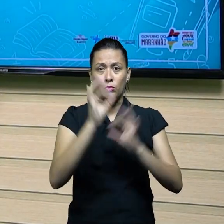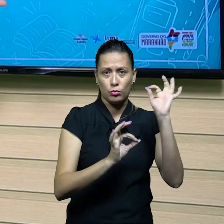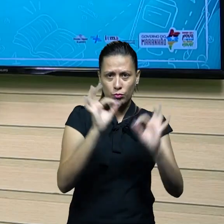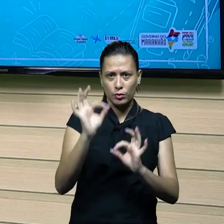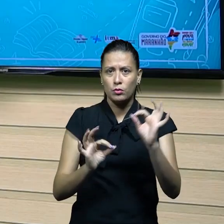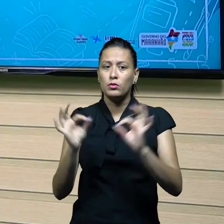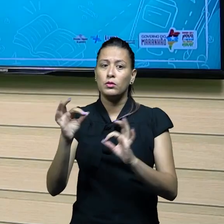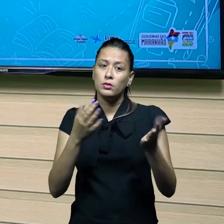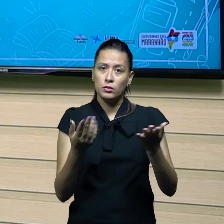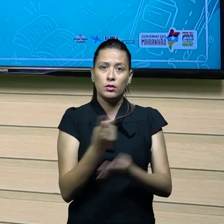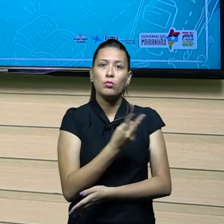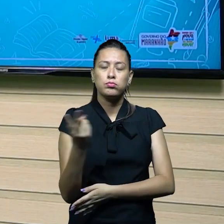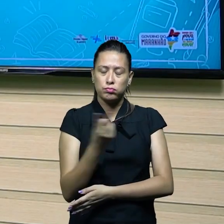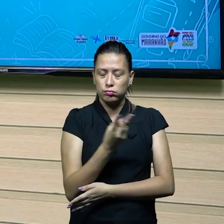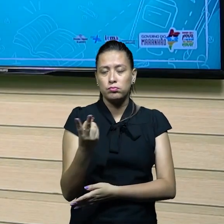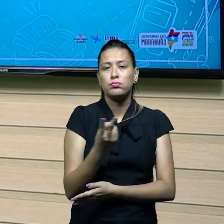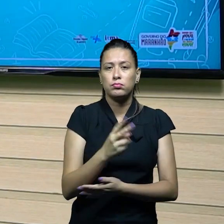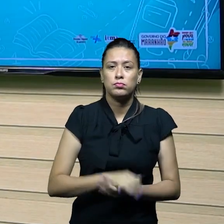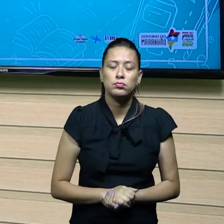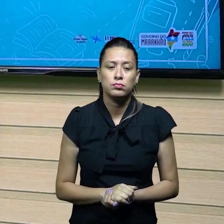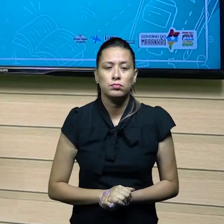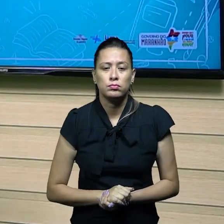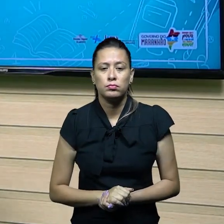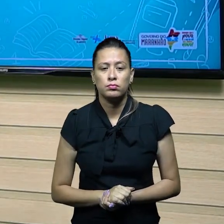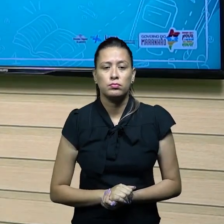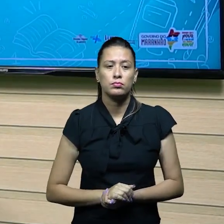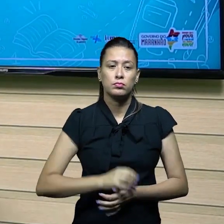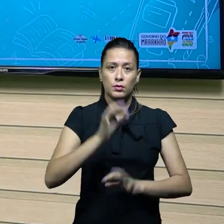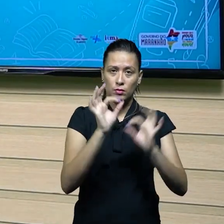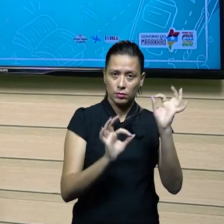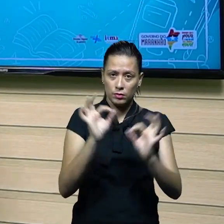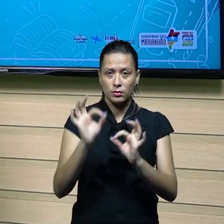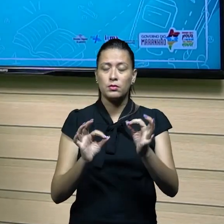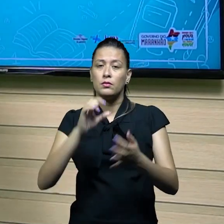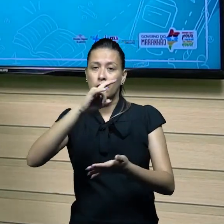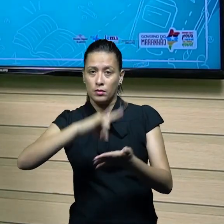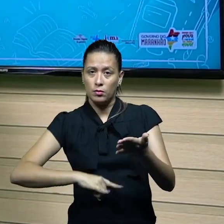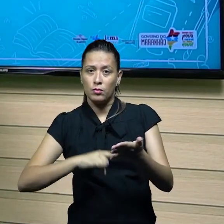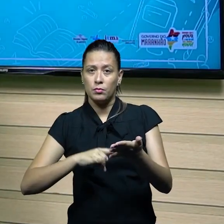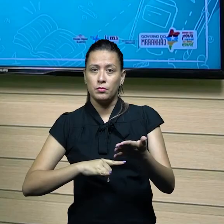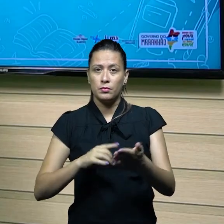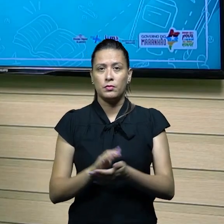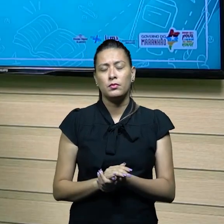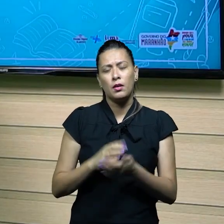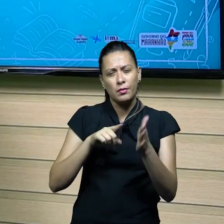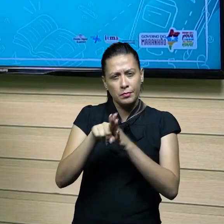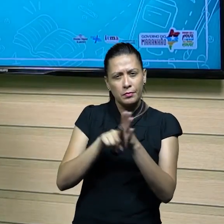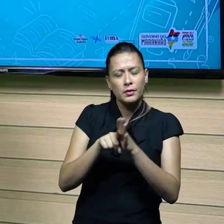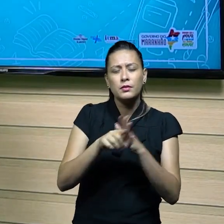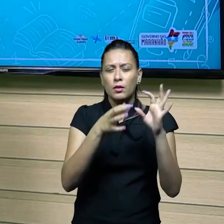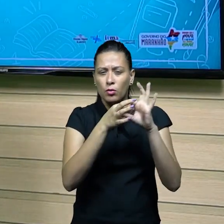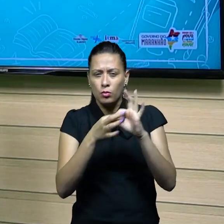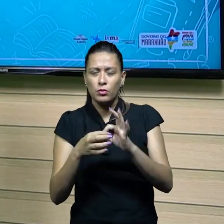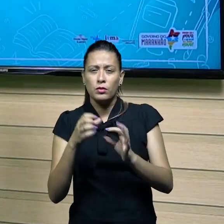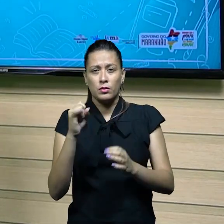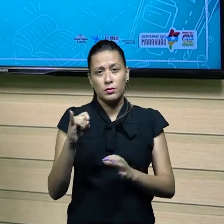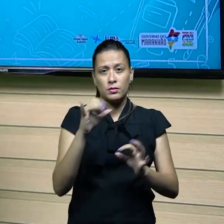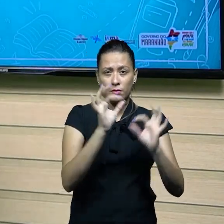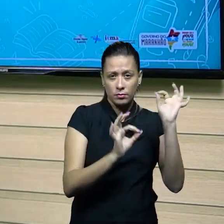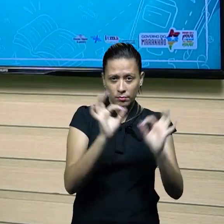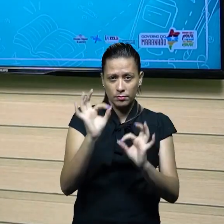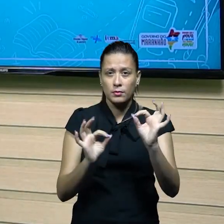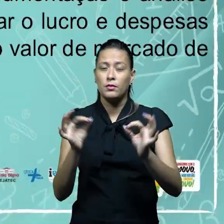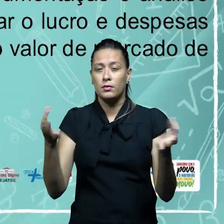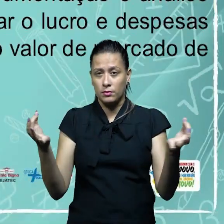com organização, ele vai documentar e vai analisar todas as situações para ver se está tudo em ordem, se está tudo seguindo como foi